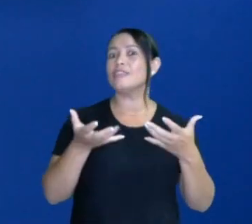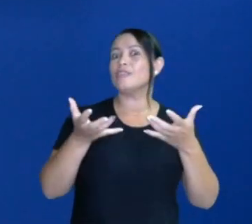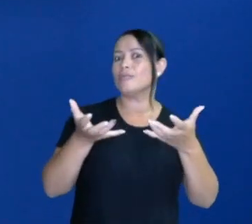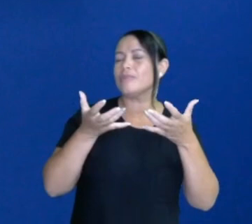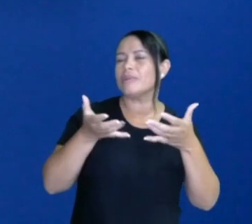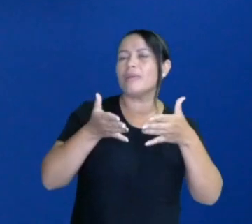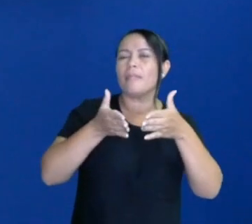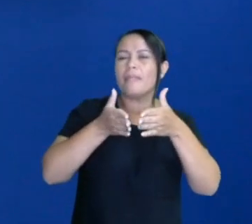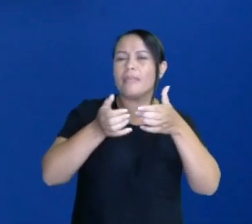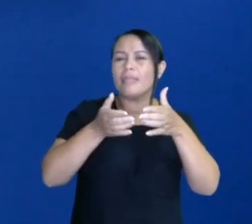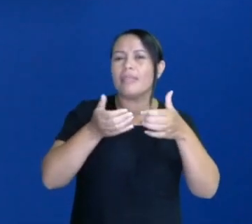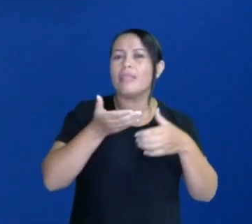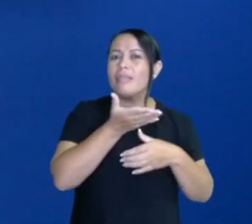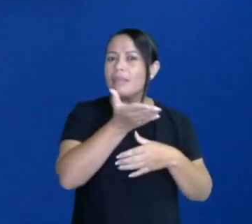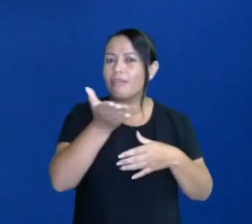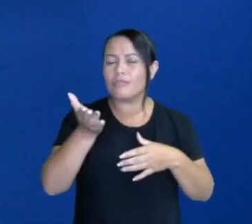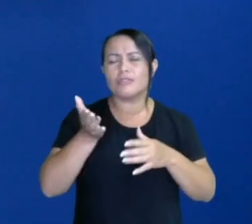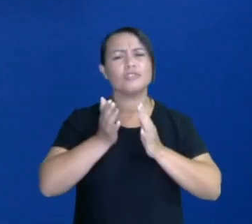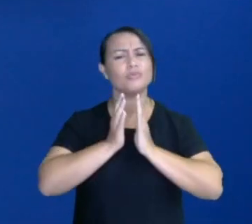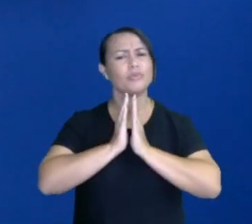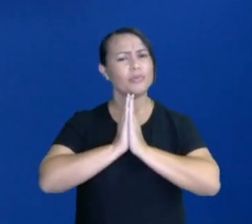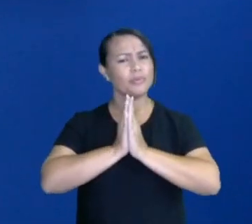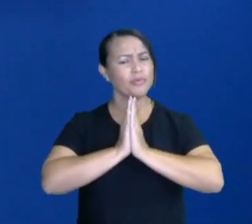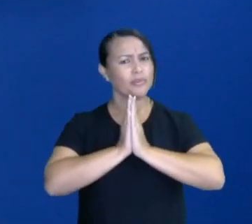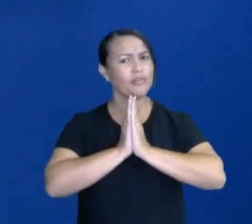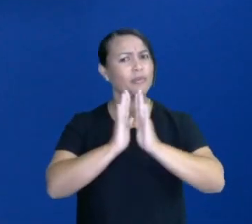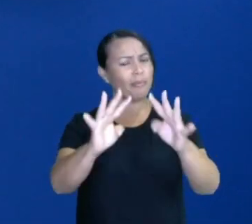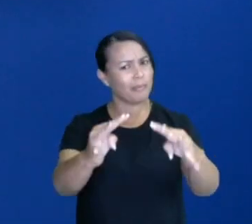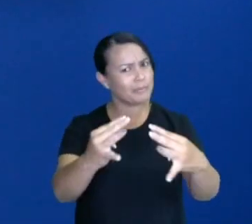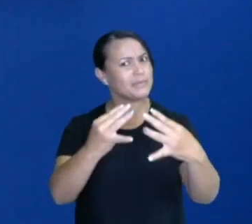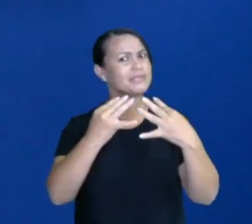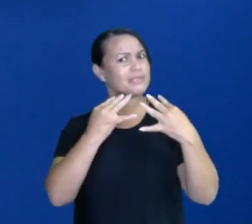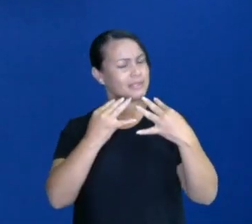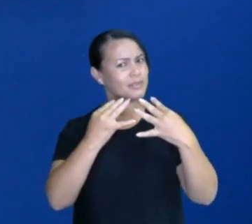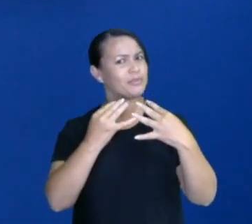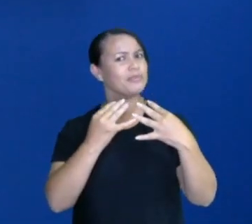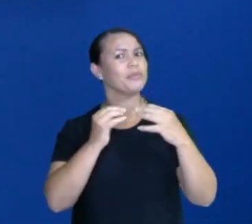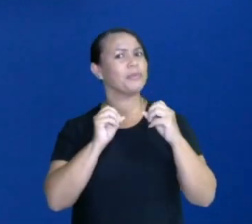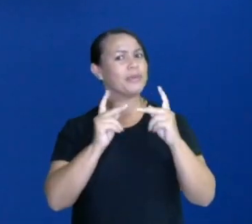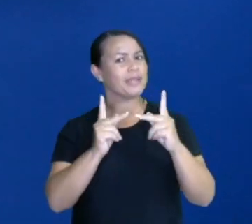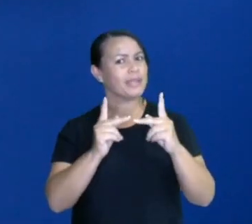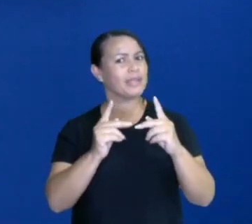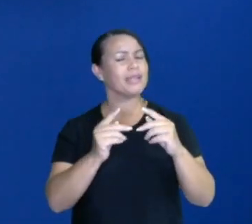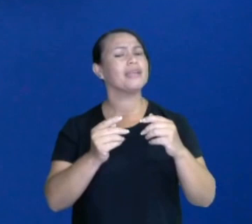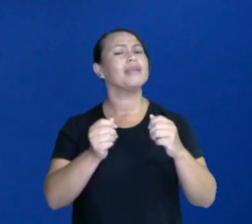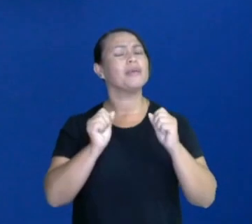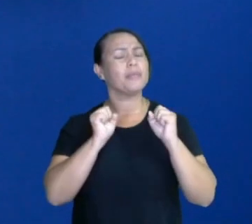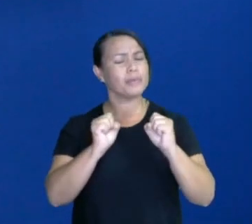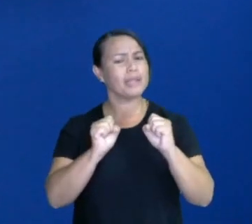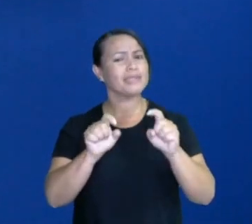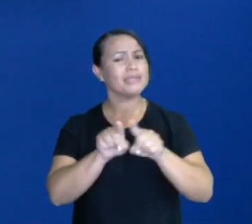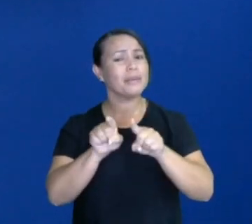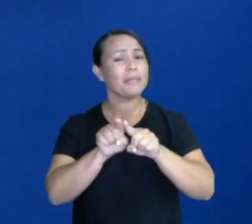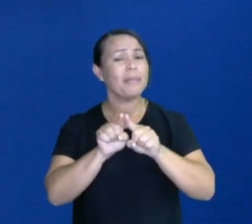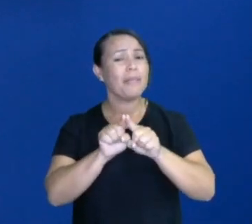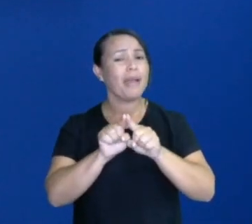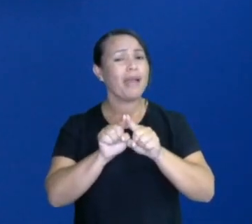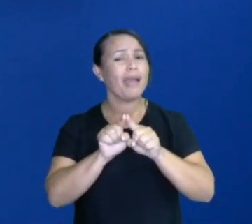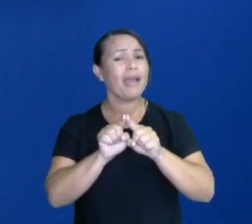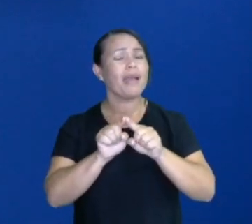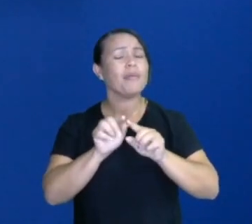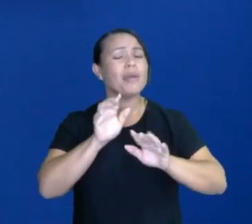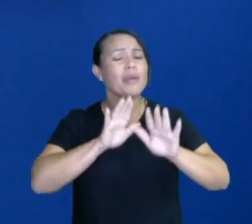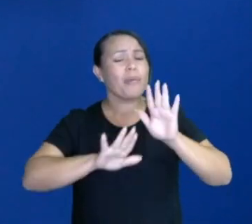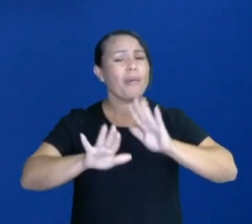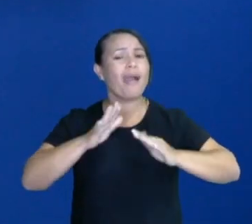queria pedir a vocês encarecidamente que vocês prestassem bastante atenção e acompanhassem bem direitinho toda